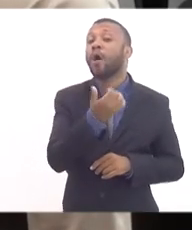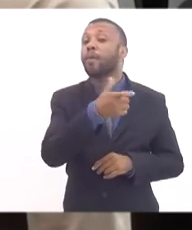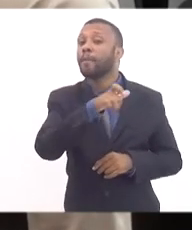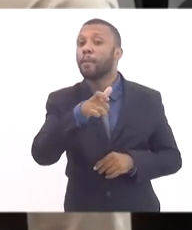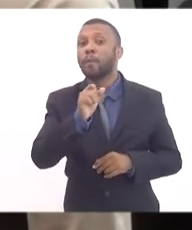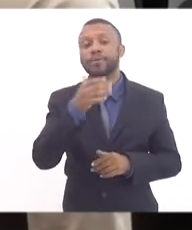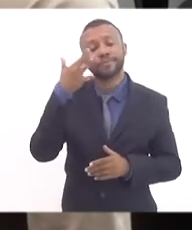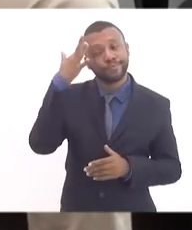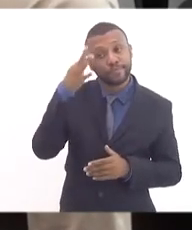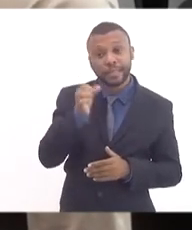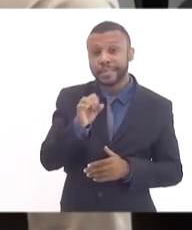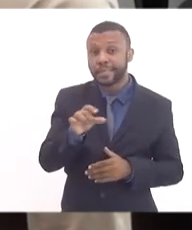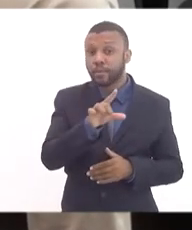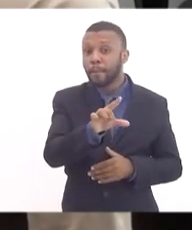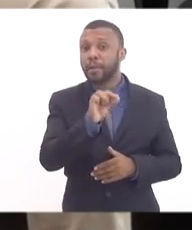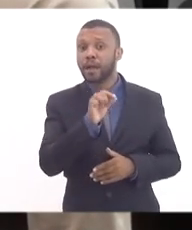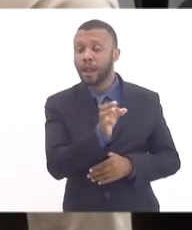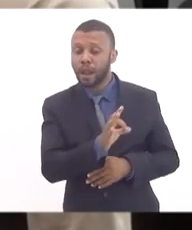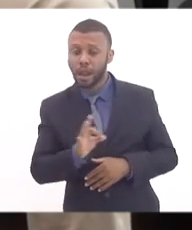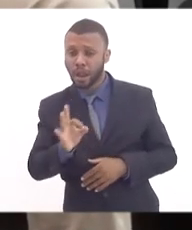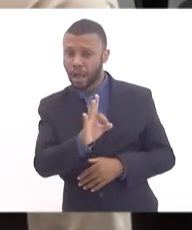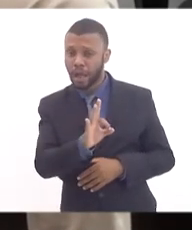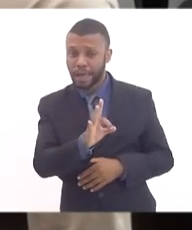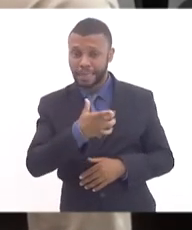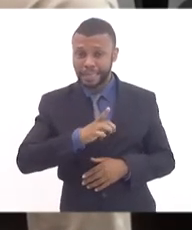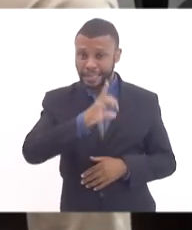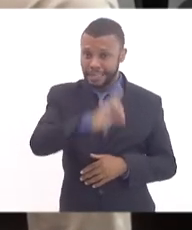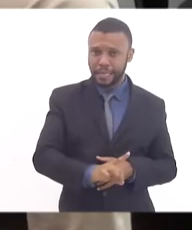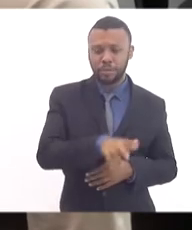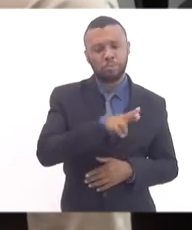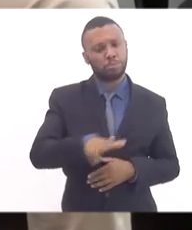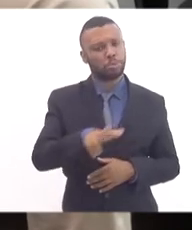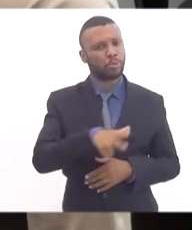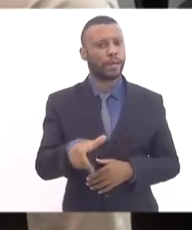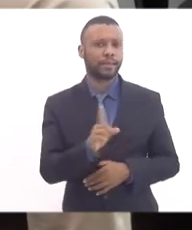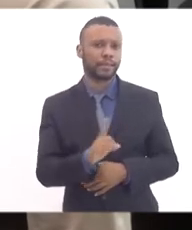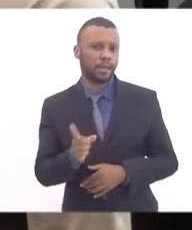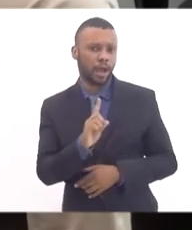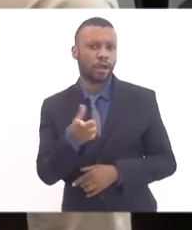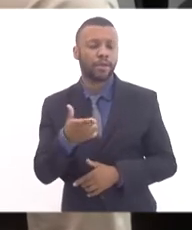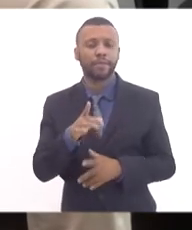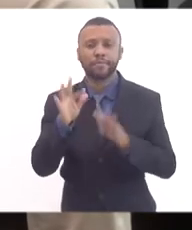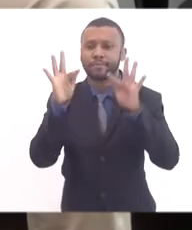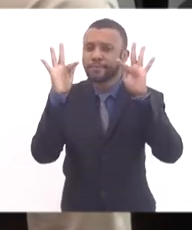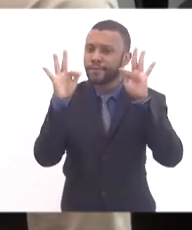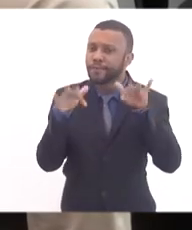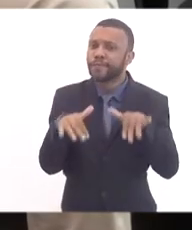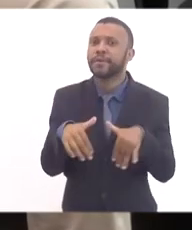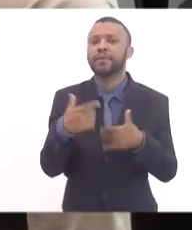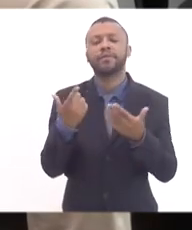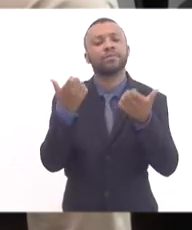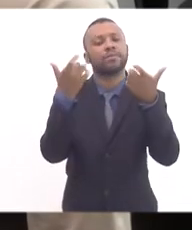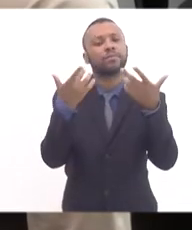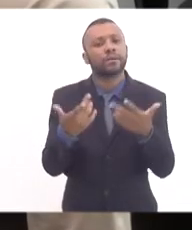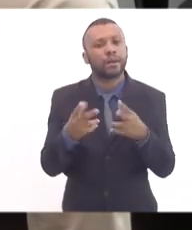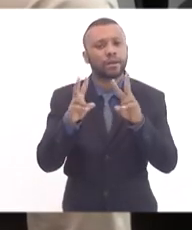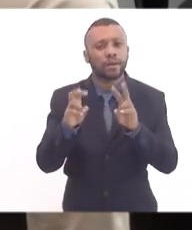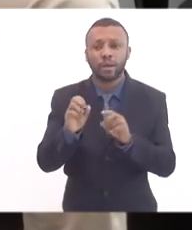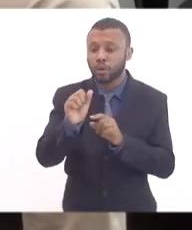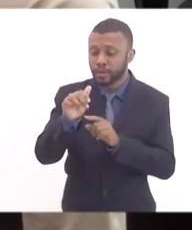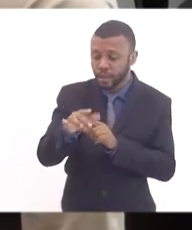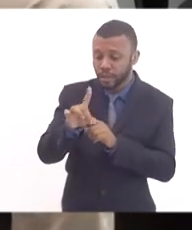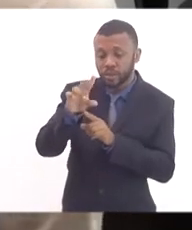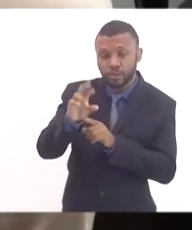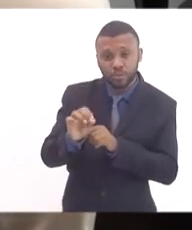de que quem não é preferencialmente não tem esse direito é e por fim mencionar aqui mais uma vez o Sandro já comentou e